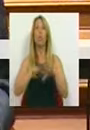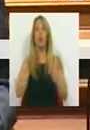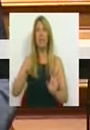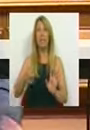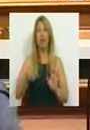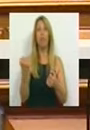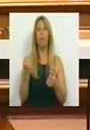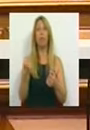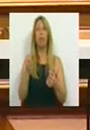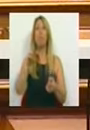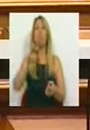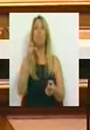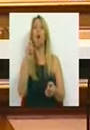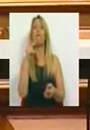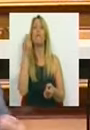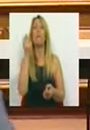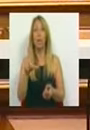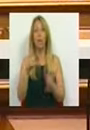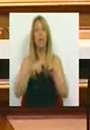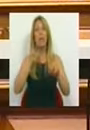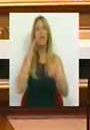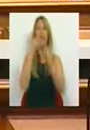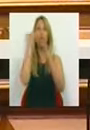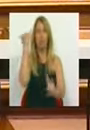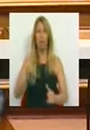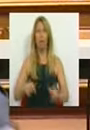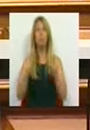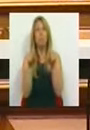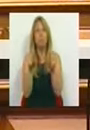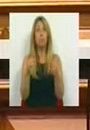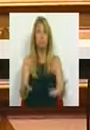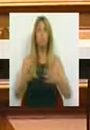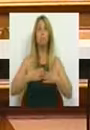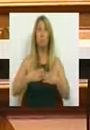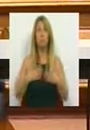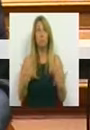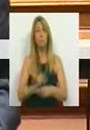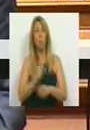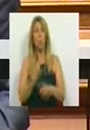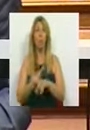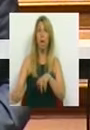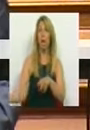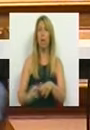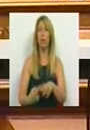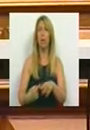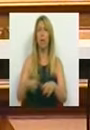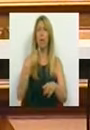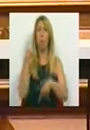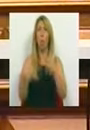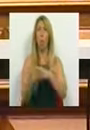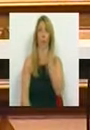são soluções curiosas, interessantes e bizarras. Temos soluções interessantes, como seja a possibilidade de um